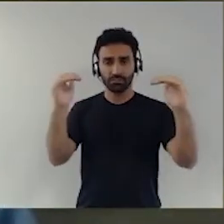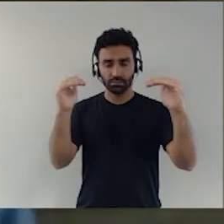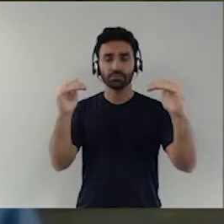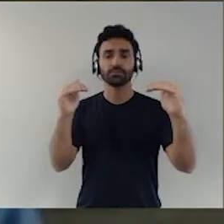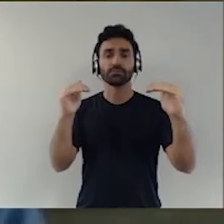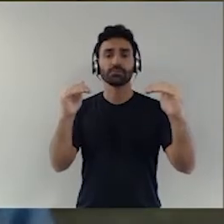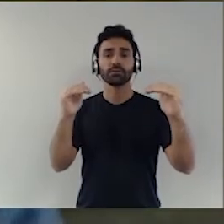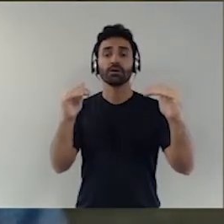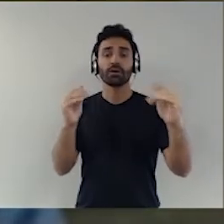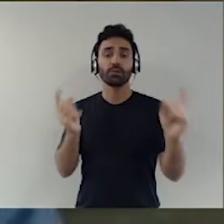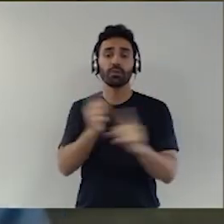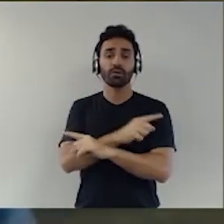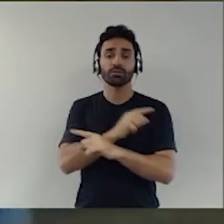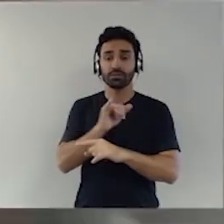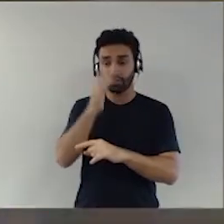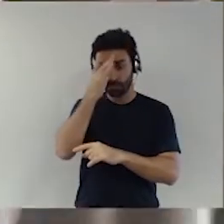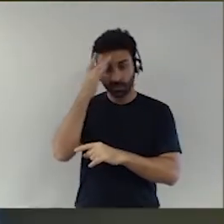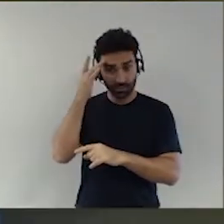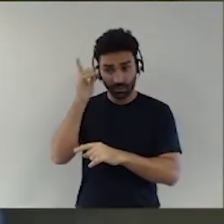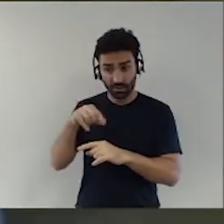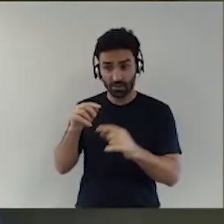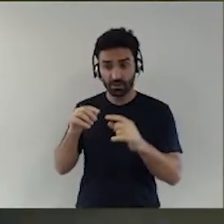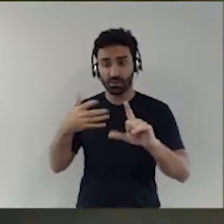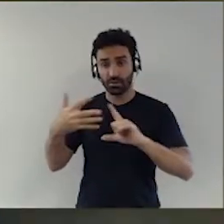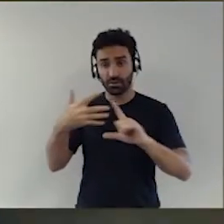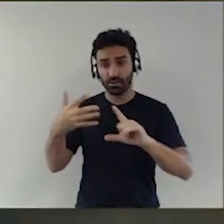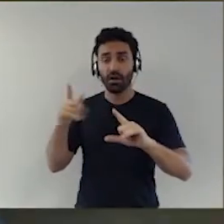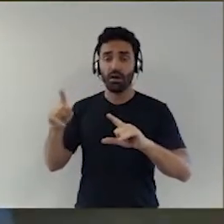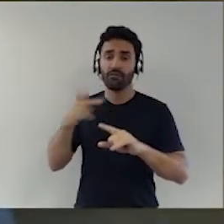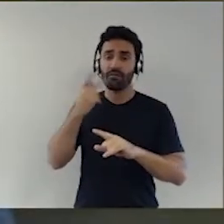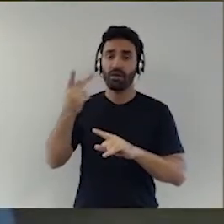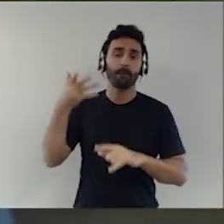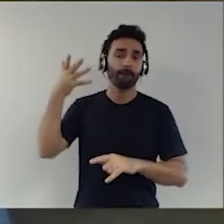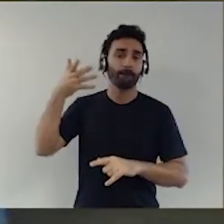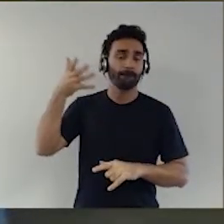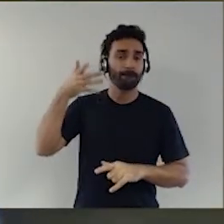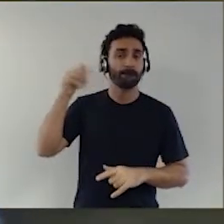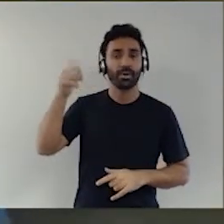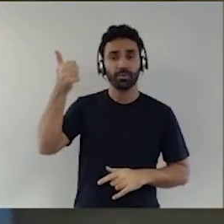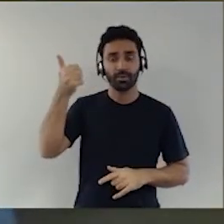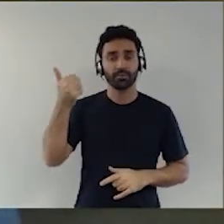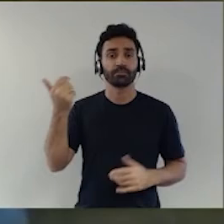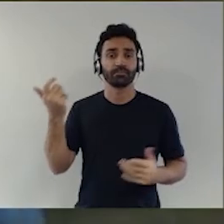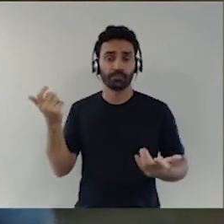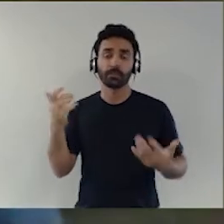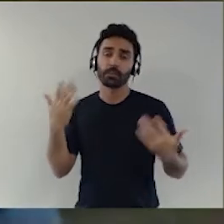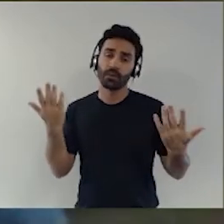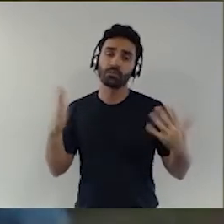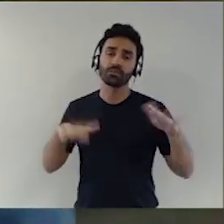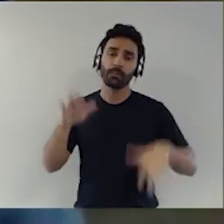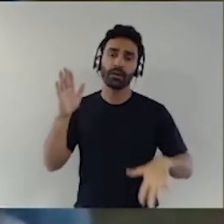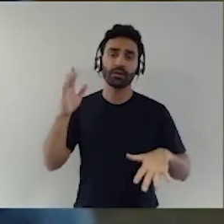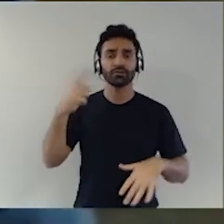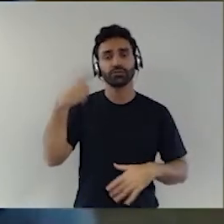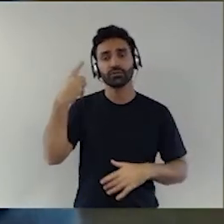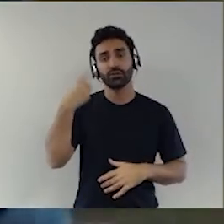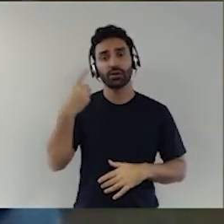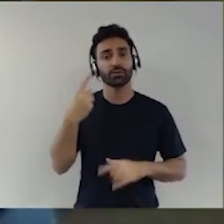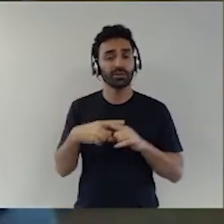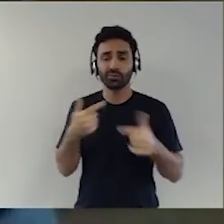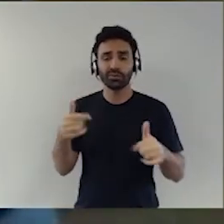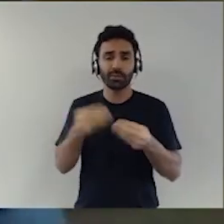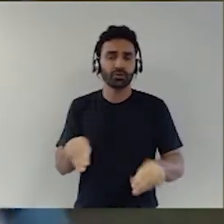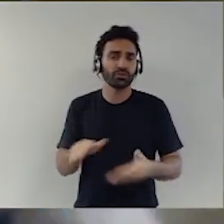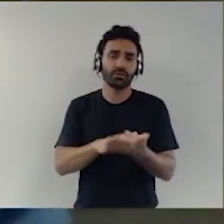para permitir que quem estava sustentando por videoconferência falasse primeiro. Então, a critério do advogado, o advogado entendendo que aquilo não gera